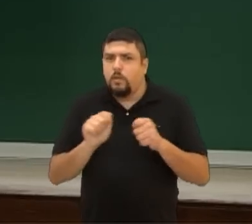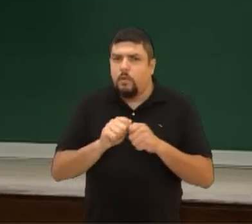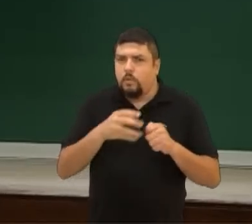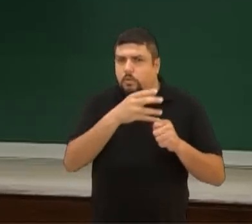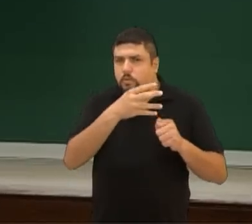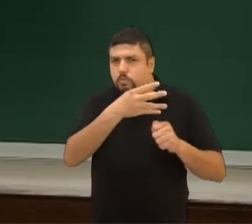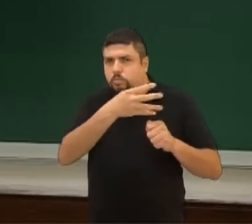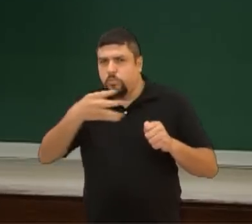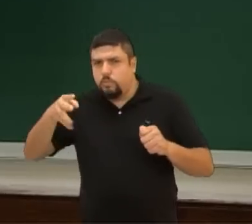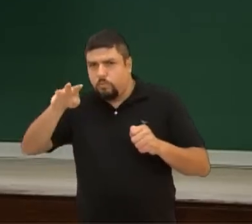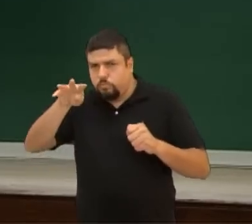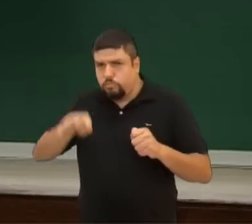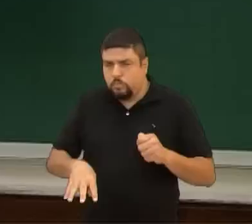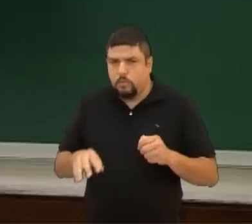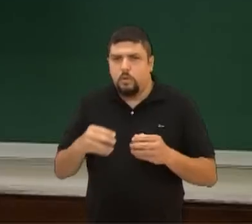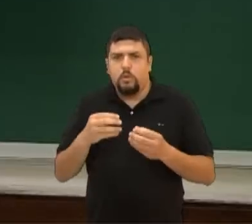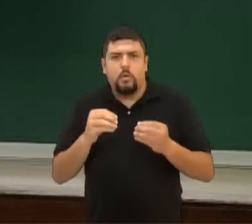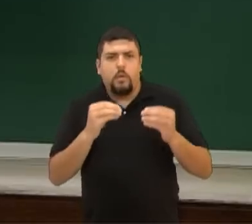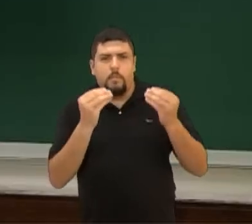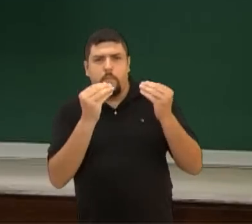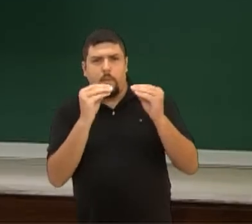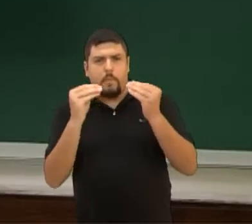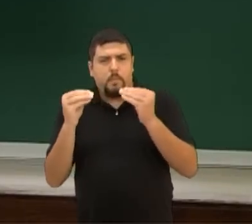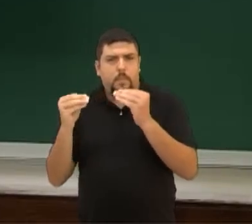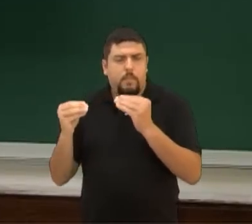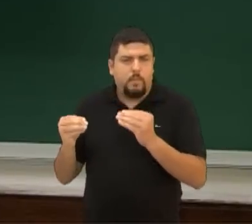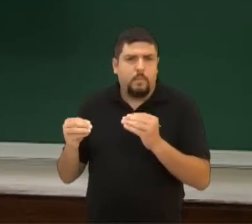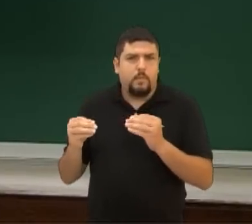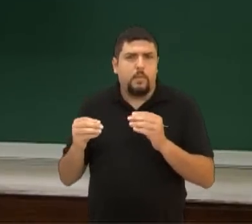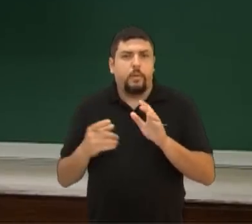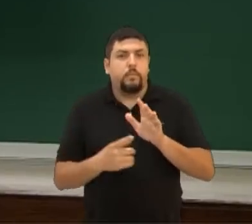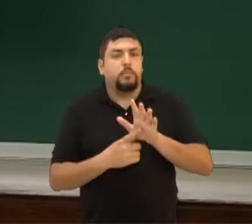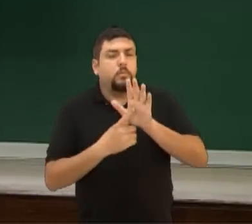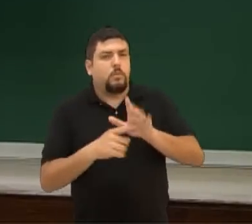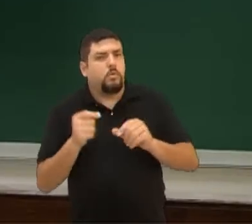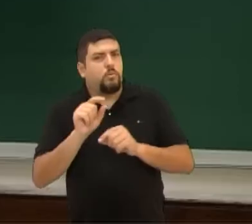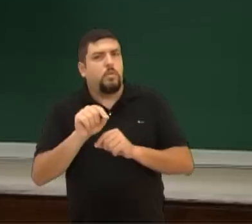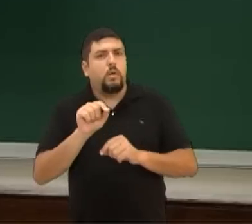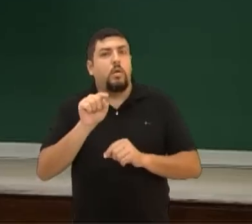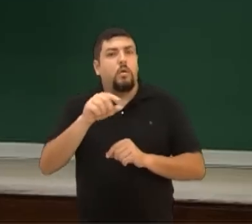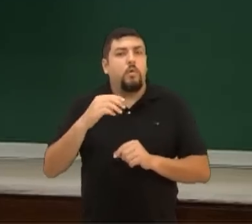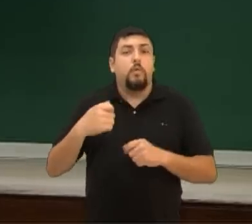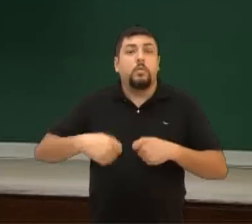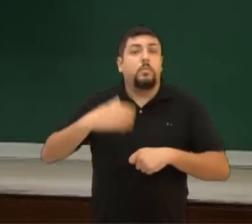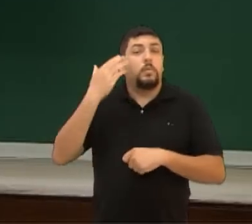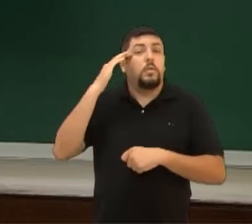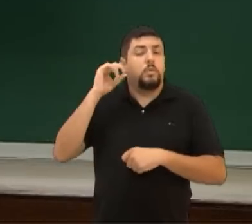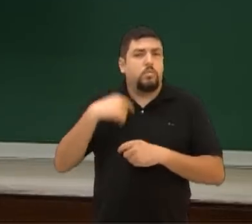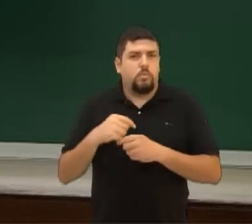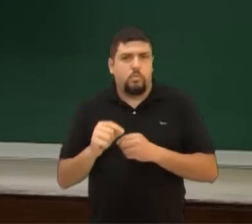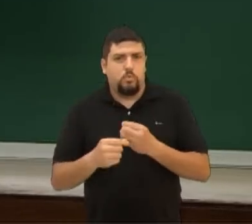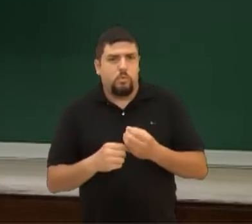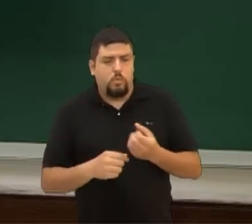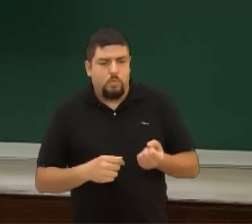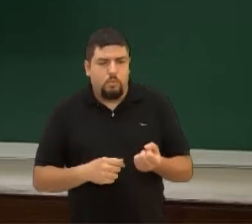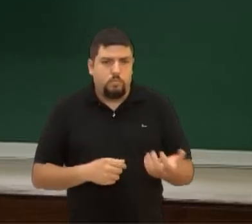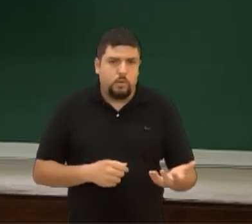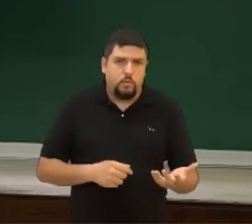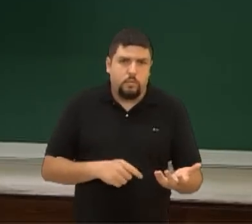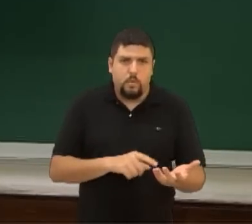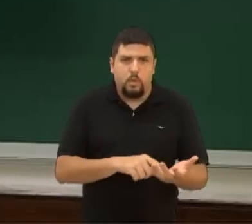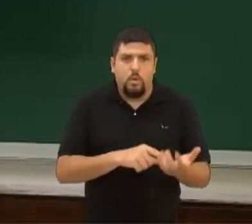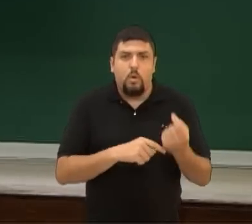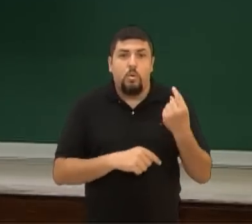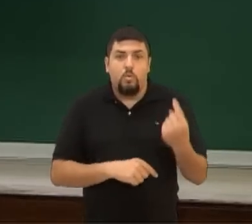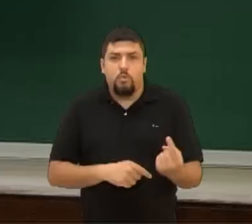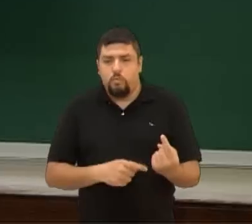ali, ó, construa um espaço amostral. Porque você vai ter que entender que num dado pode cair a face 1, no outro também.